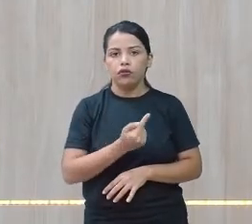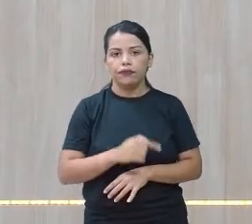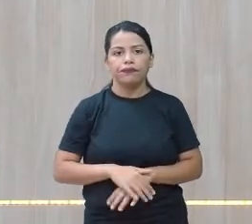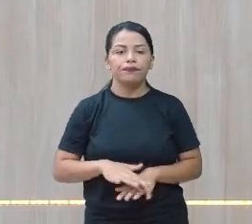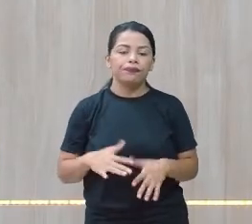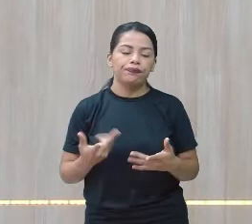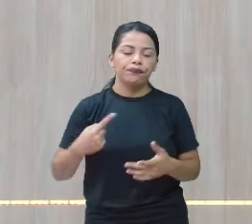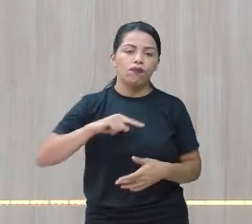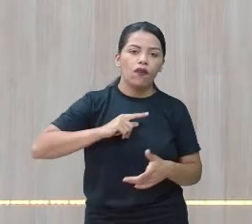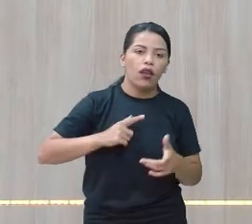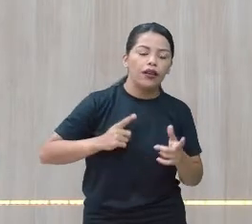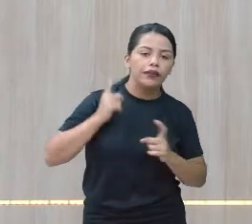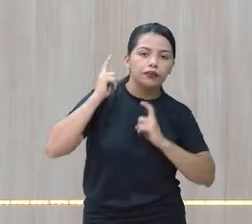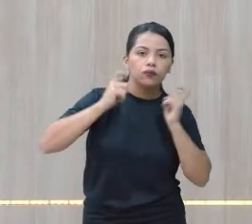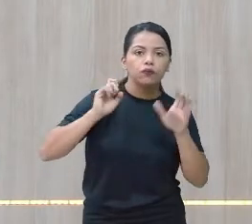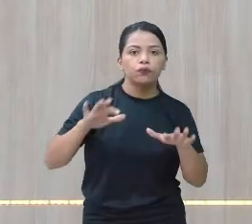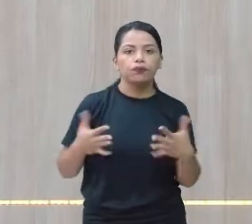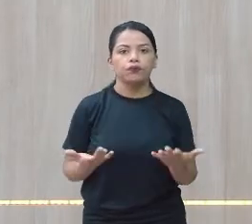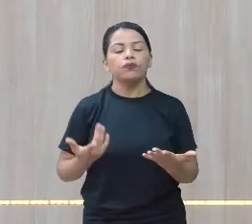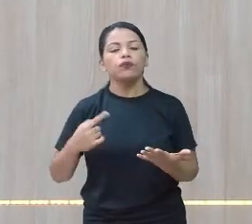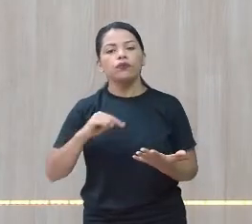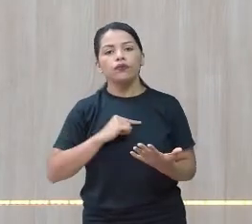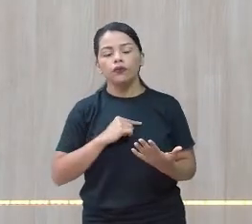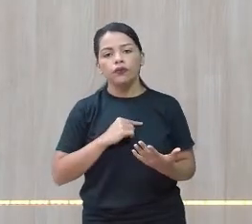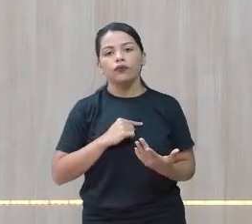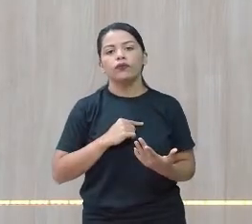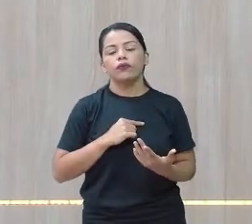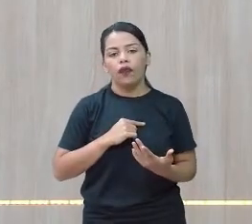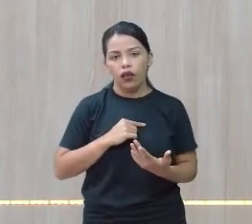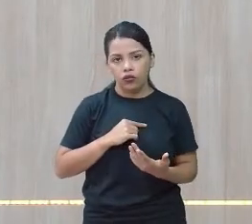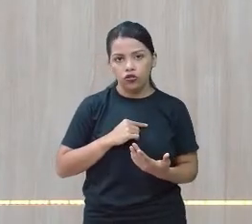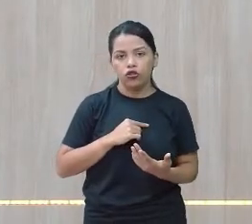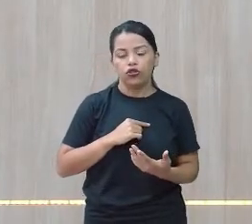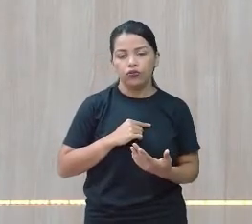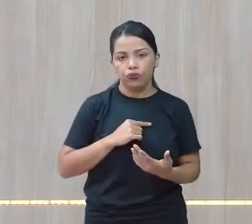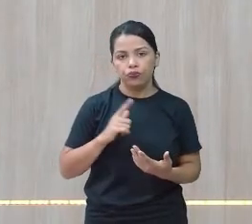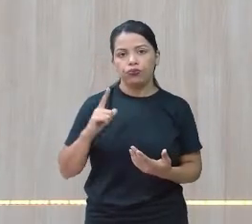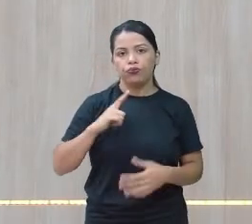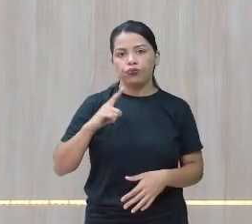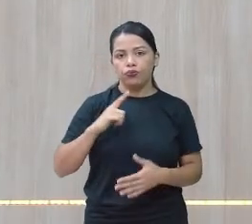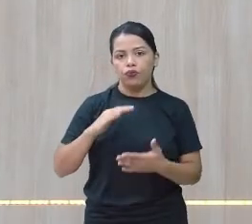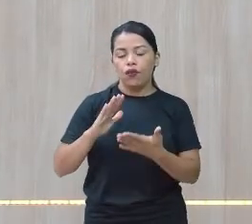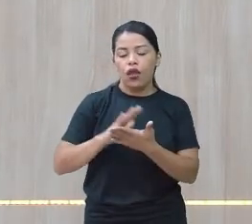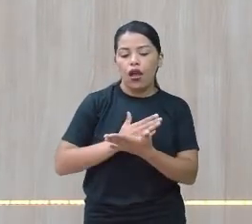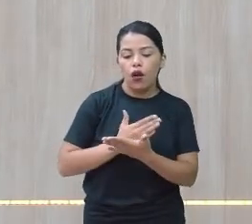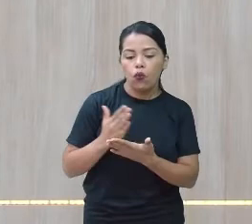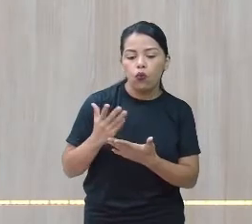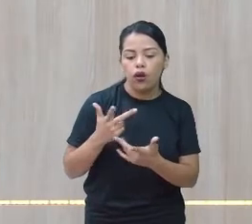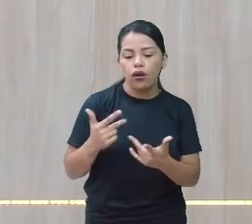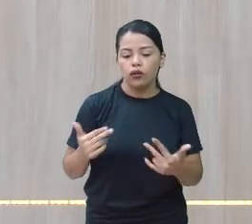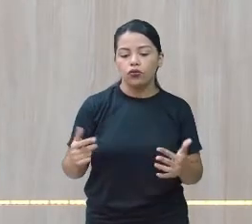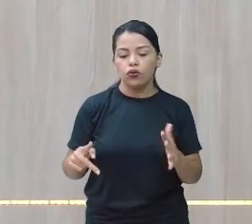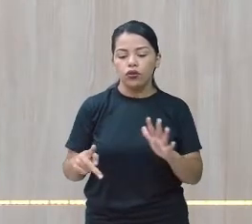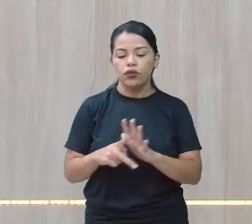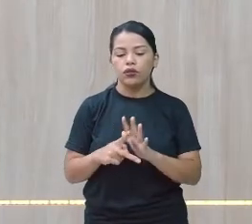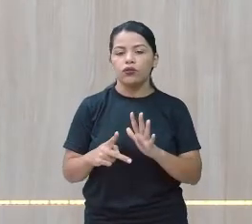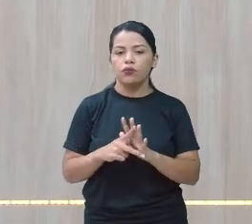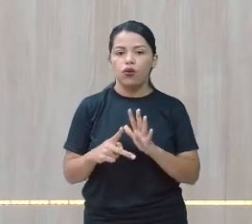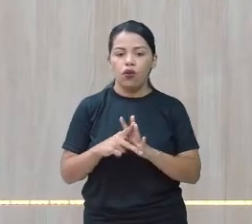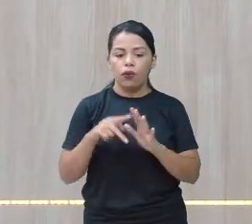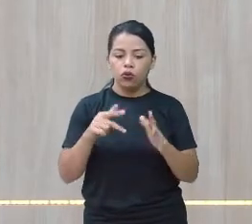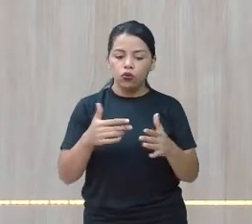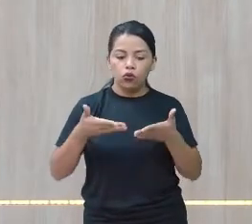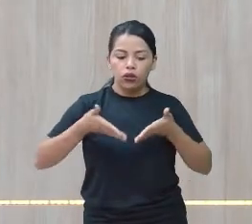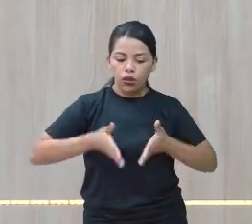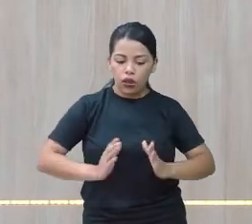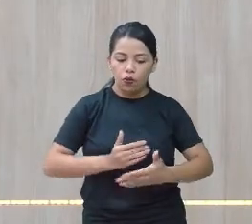professor, enquanto mães, em relação a isso. Algumas ações do recém-nascido, do bebê, é muito importante